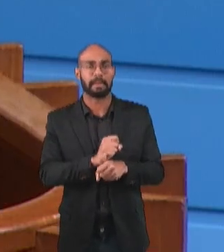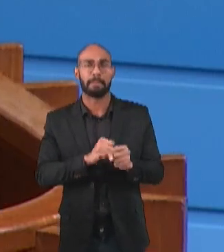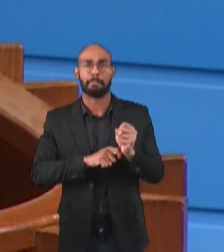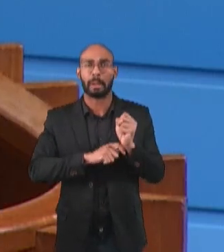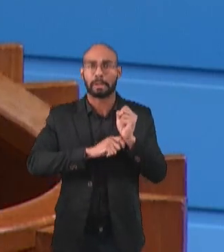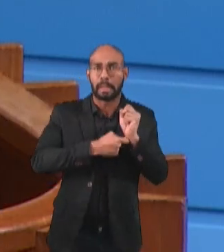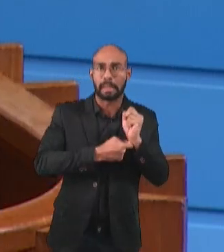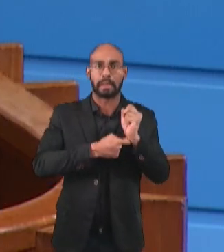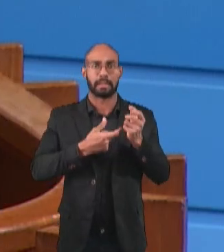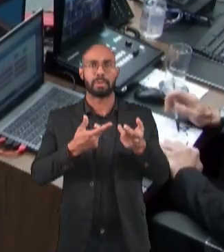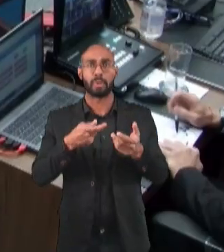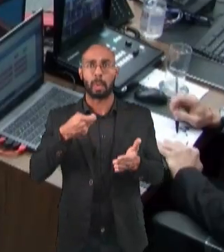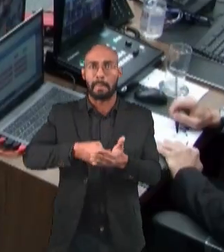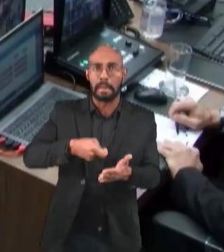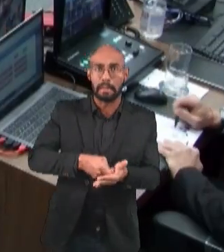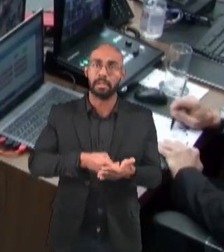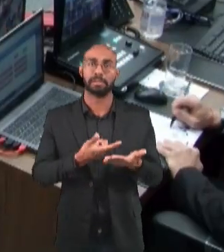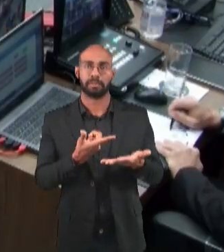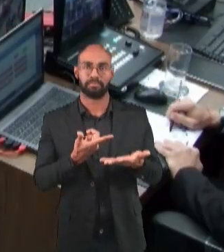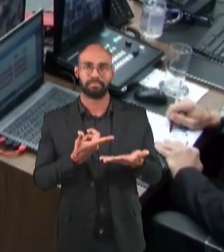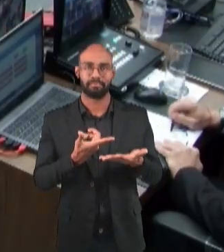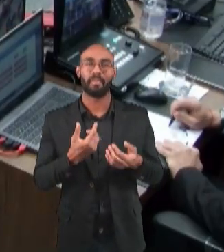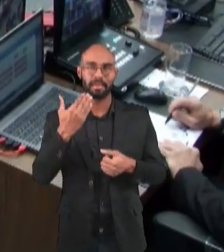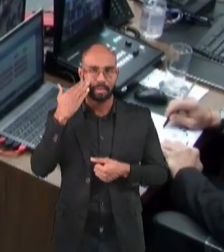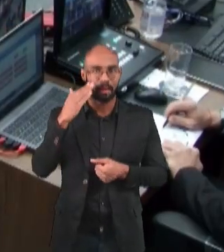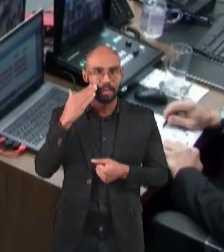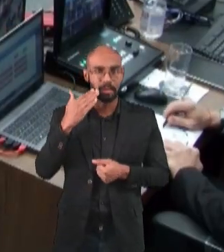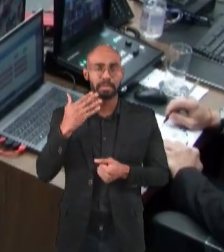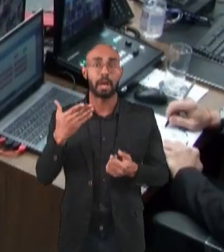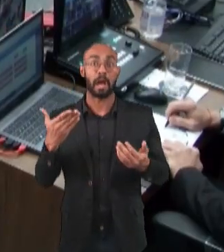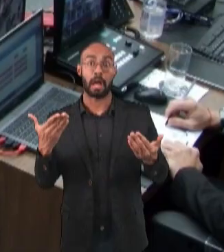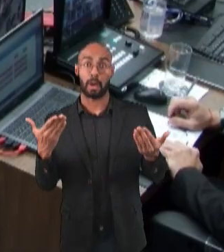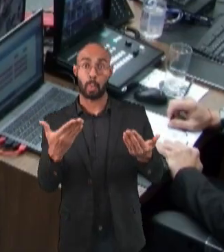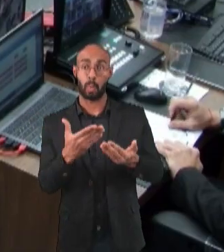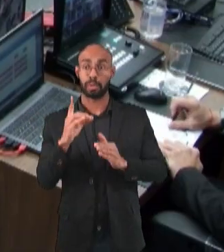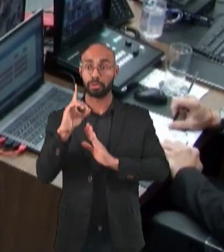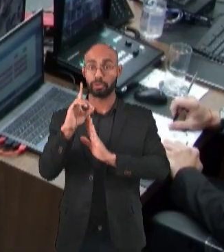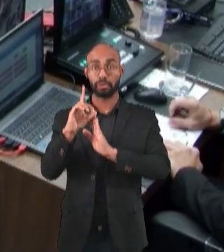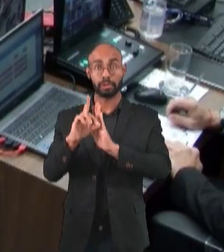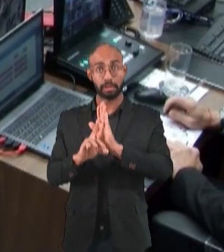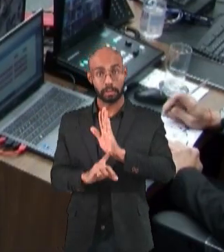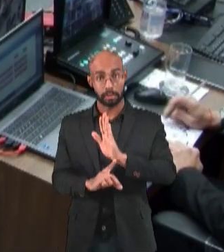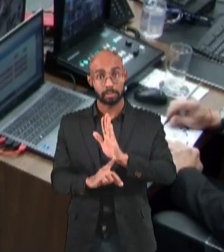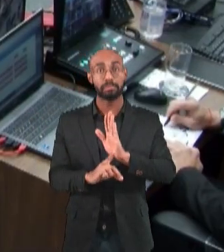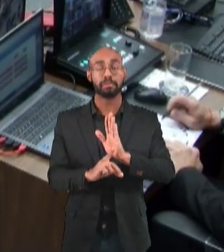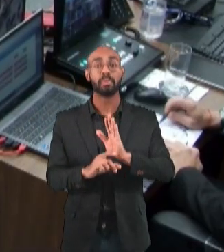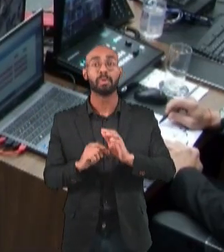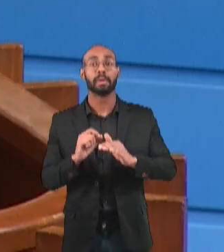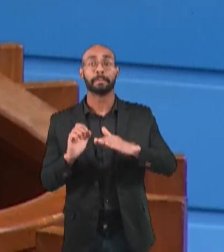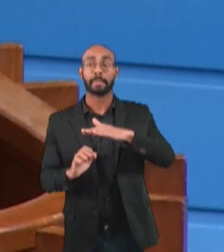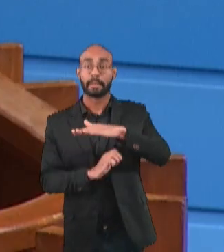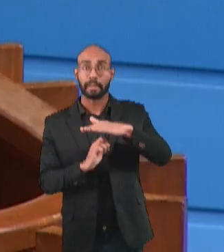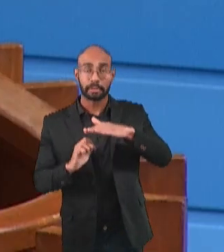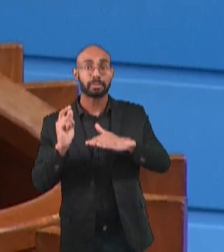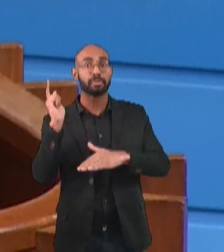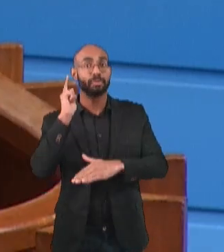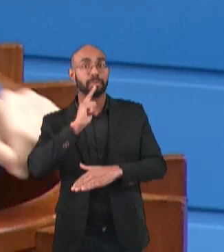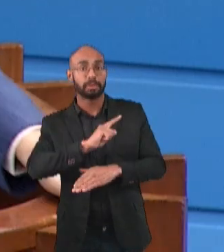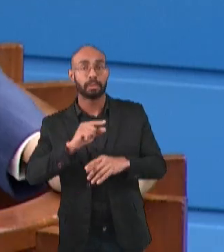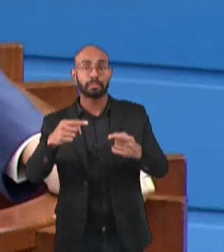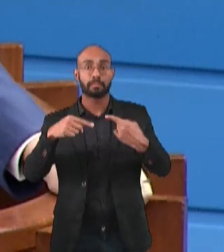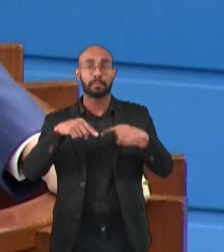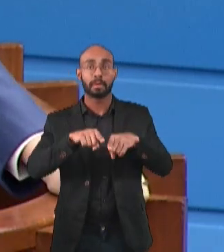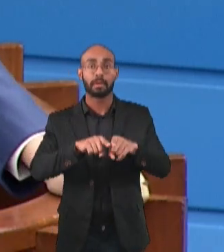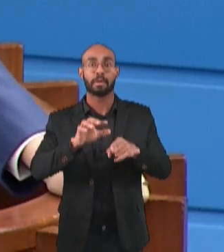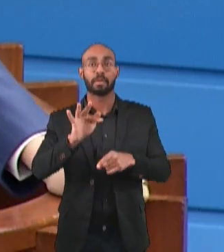o arroxo, a cobrança. Agora, quem tem direito ao diferimento do Fundersul para